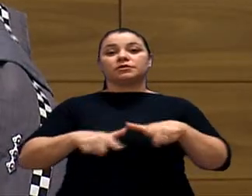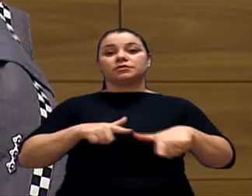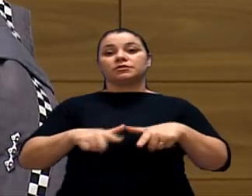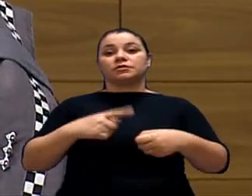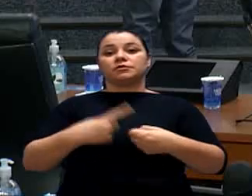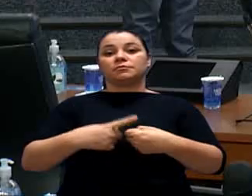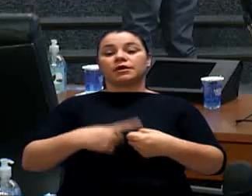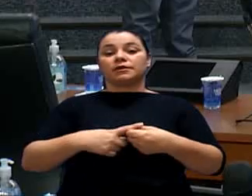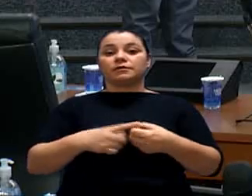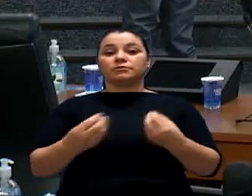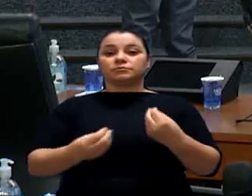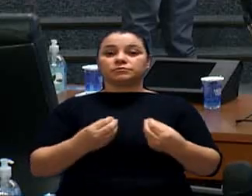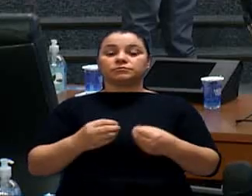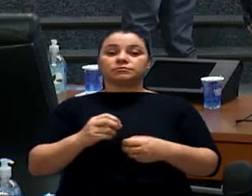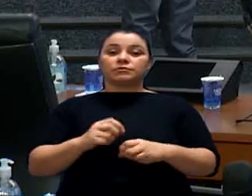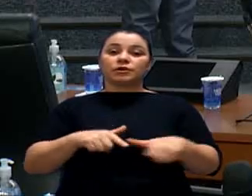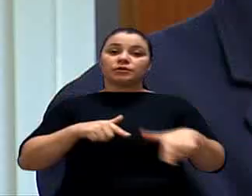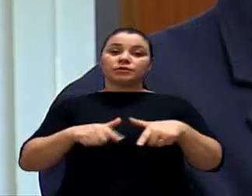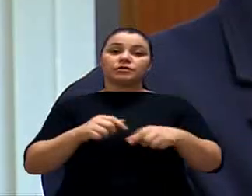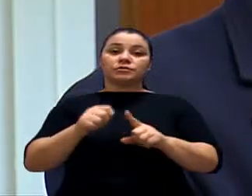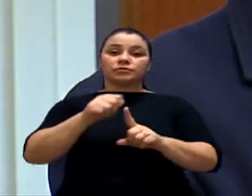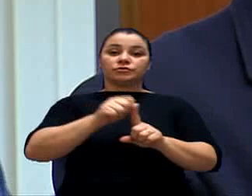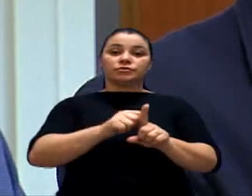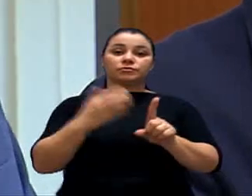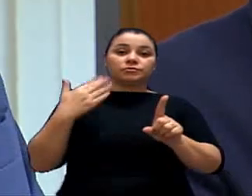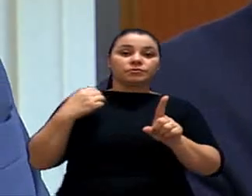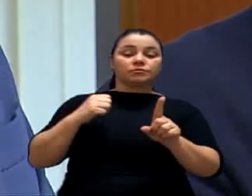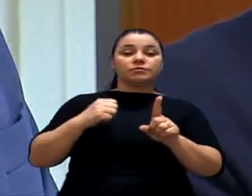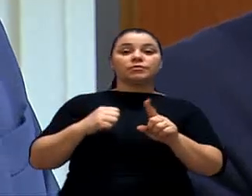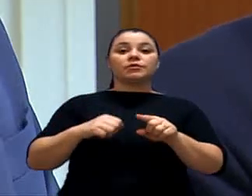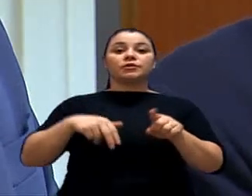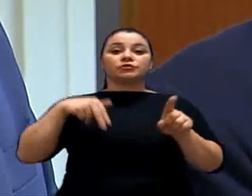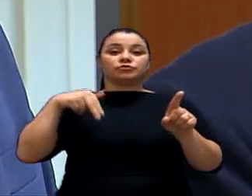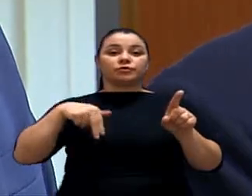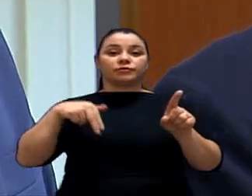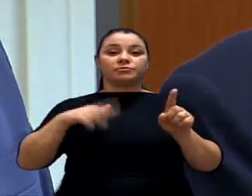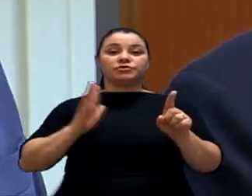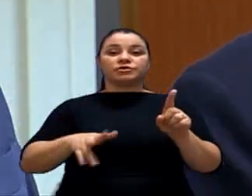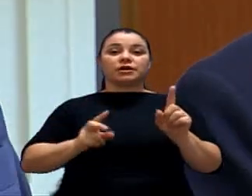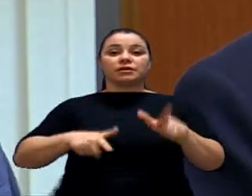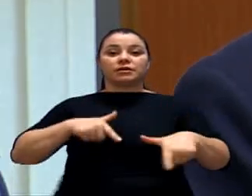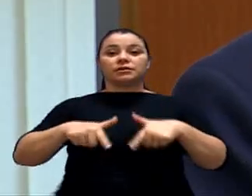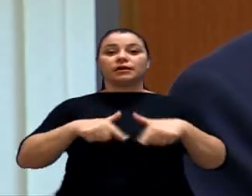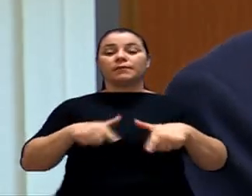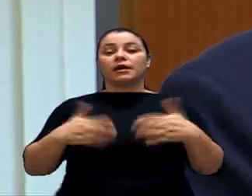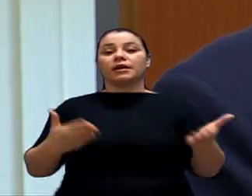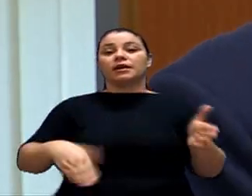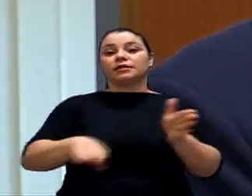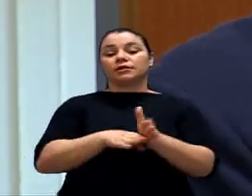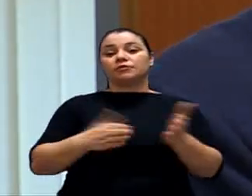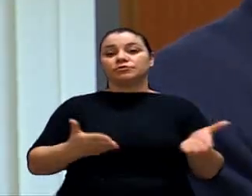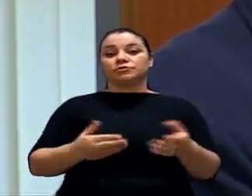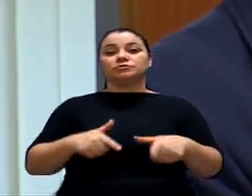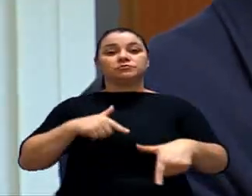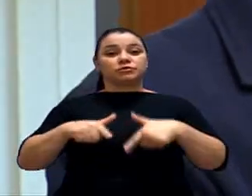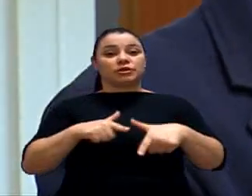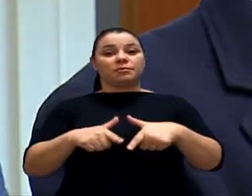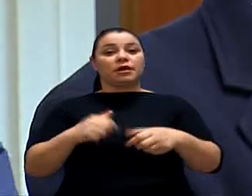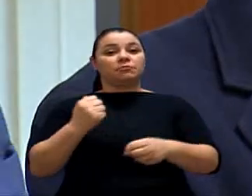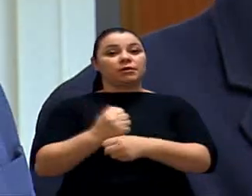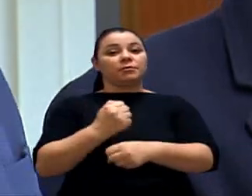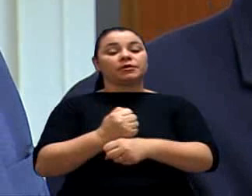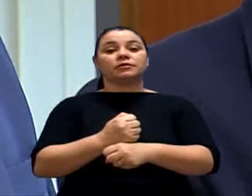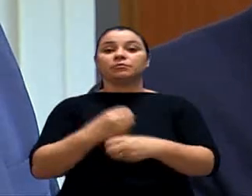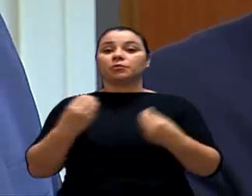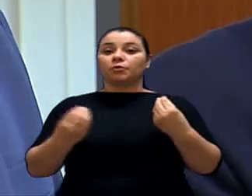Sorocaba, sendo que desde novembro do ano passado também está na Patrulha Rural. Ressaltamos que o trabalho que exercem hoje é